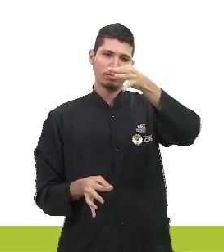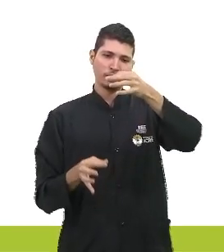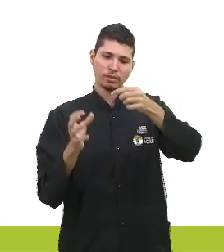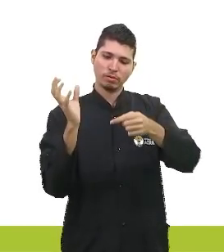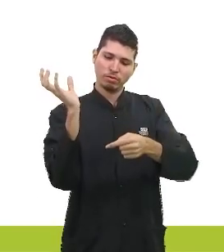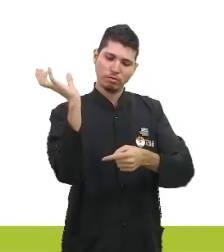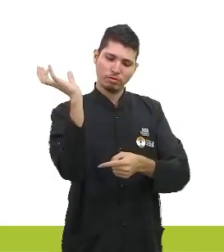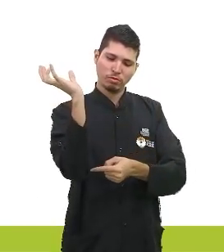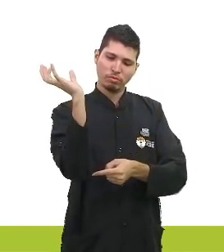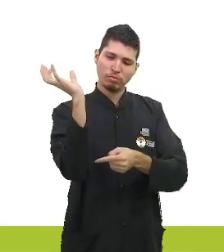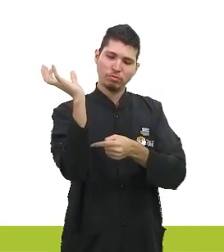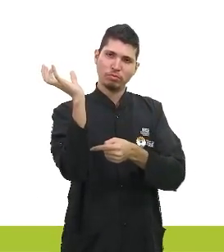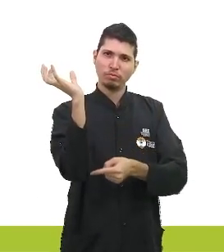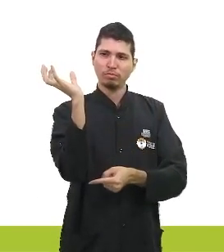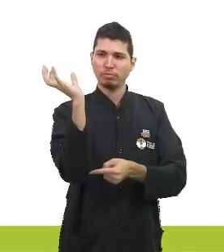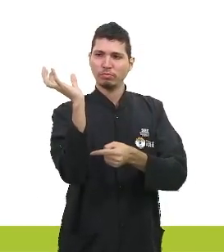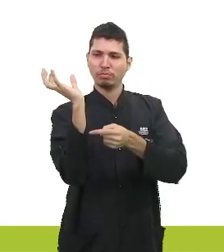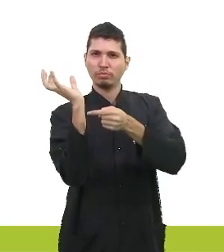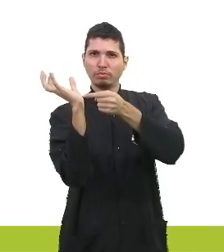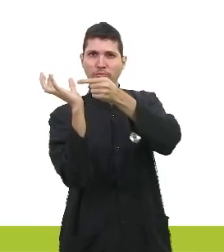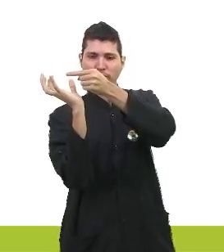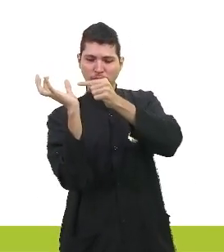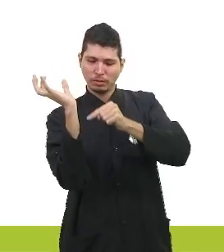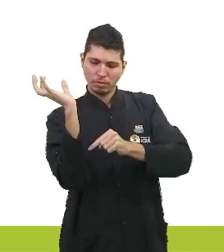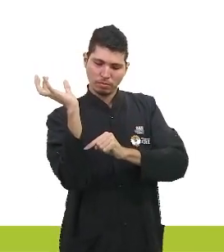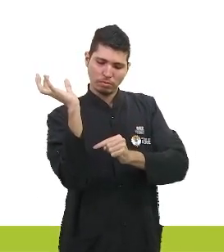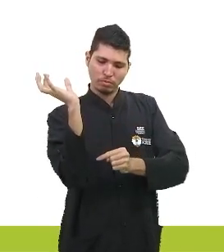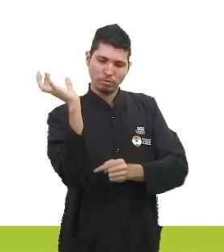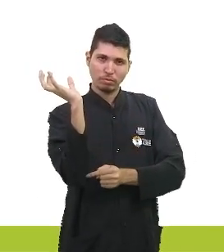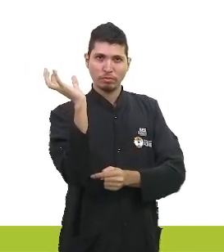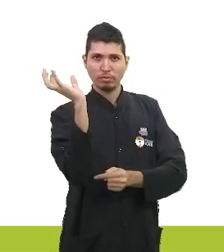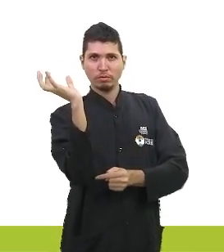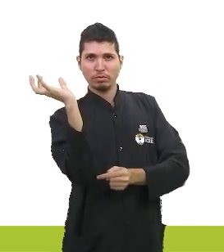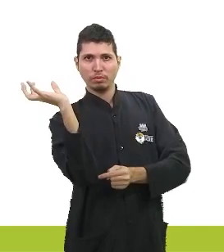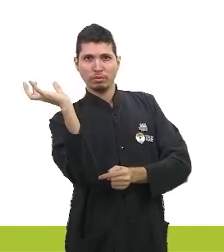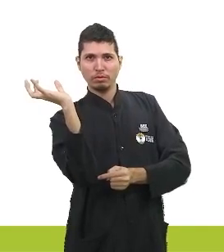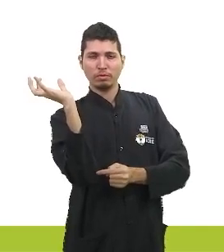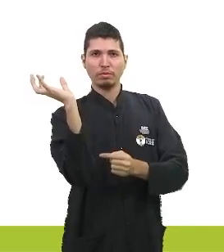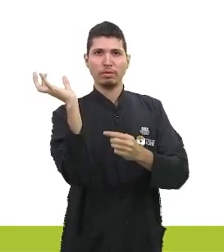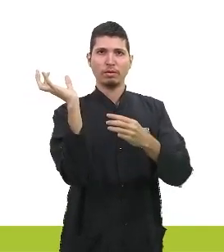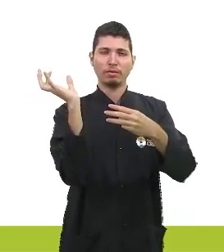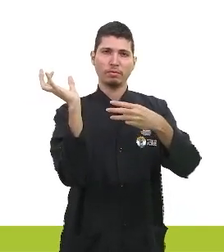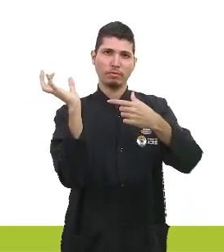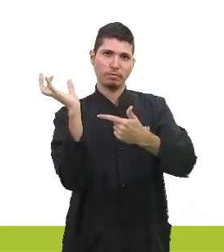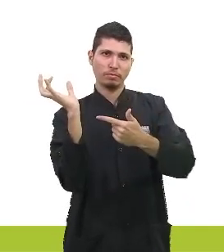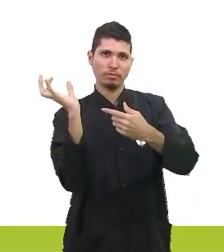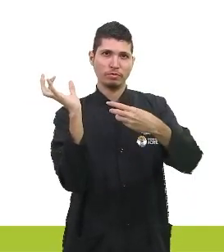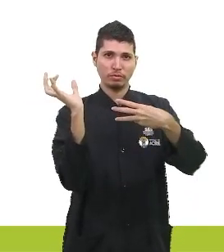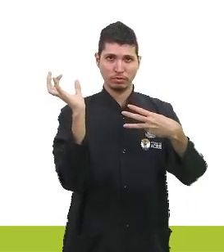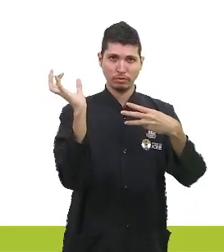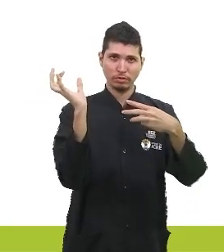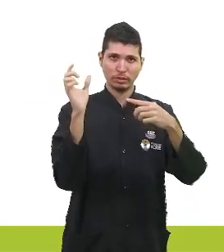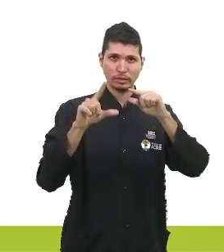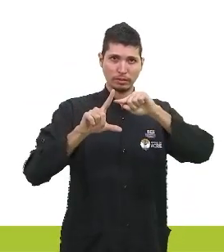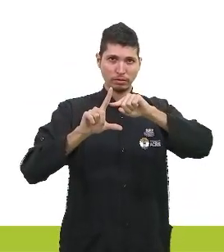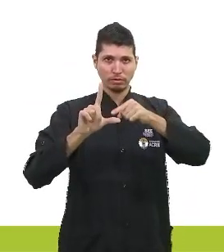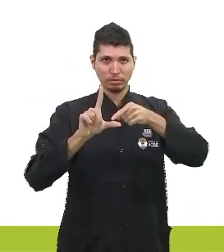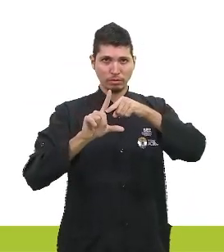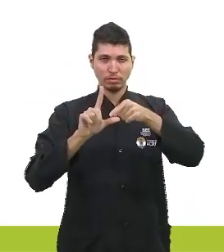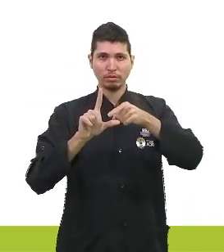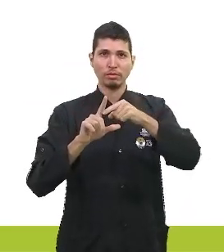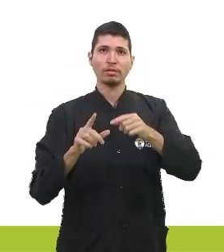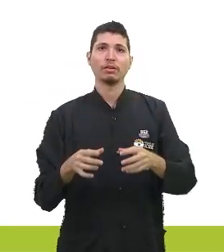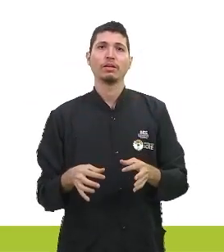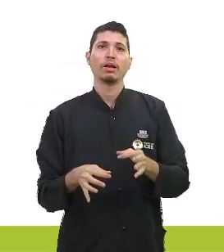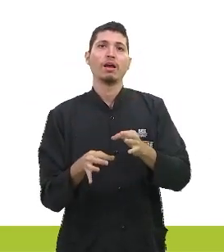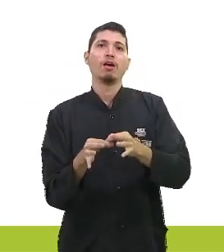23 graus, conforme a figura que nós mostramos abaixo, ao lado. Agora eu quero determinar a altura dessa árvore. A ideia é